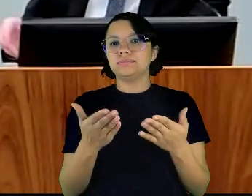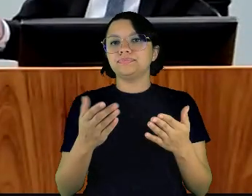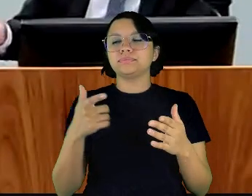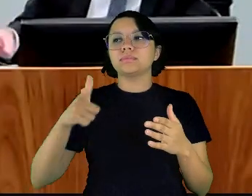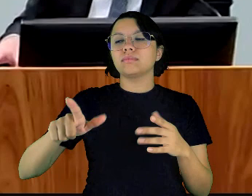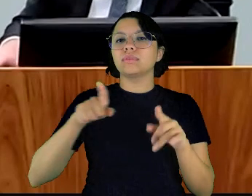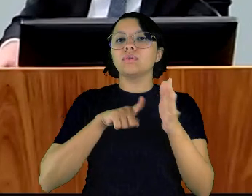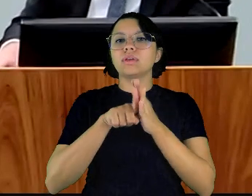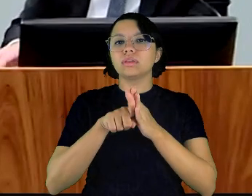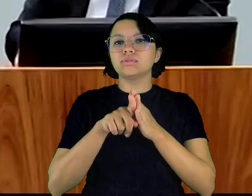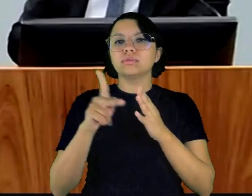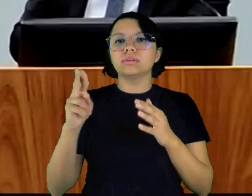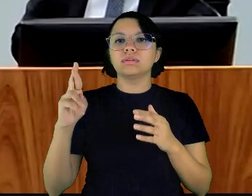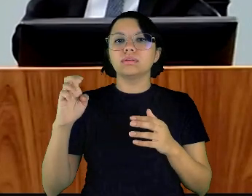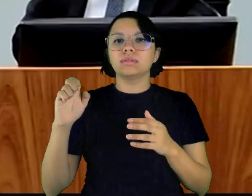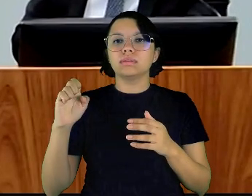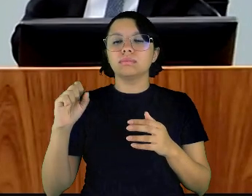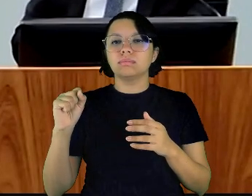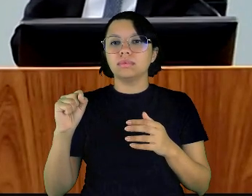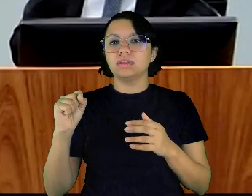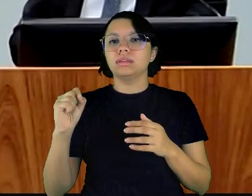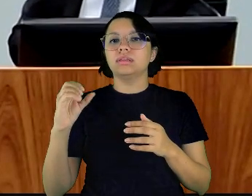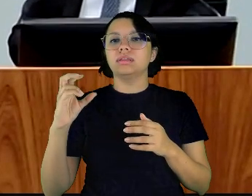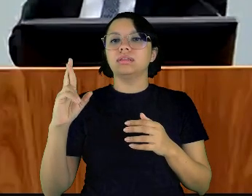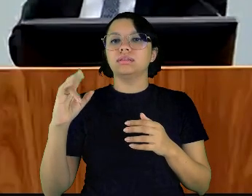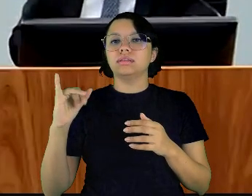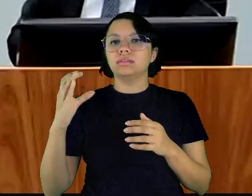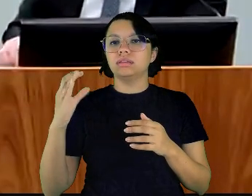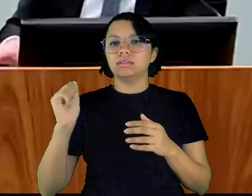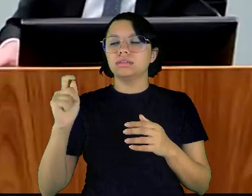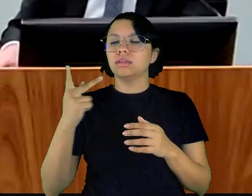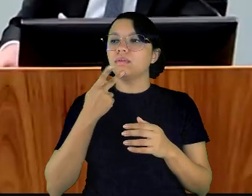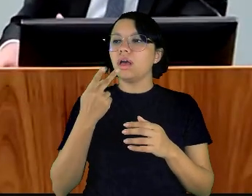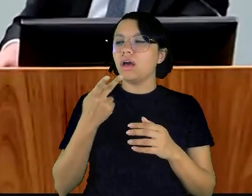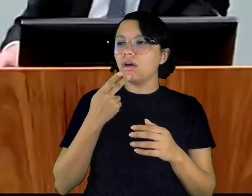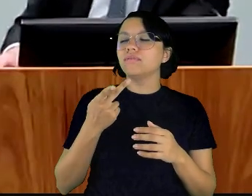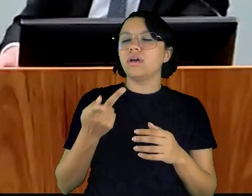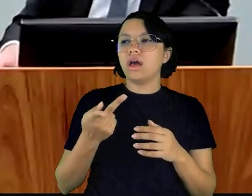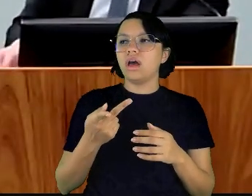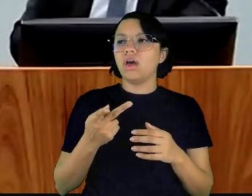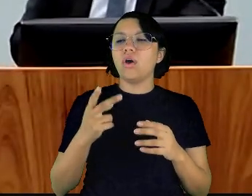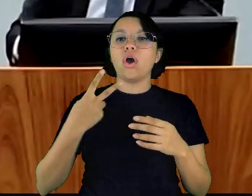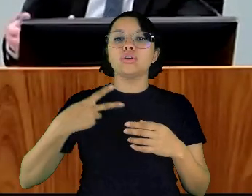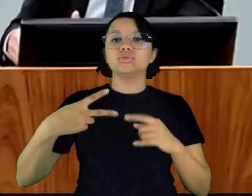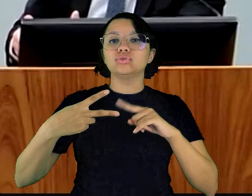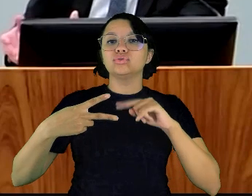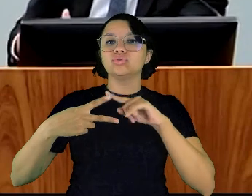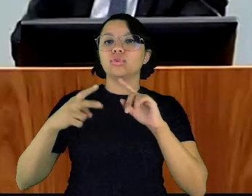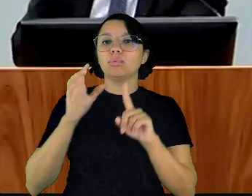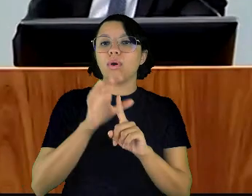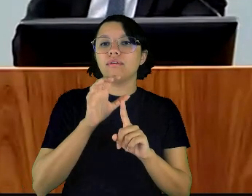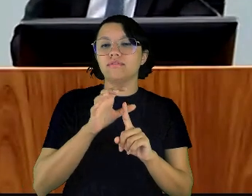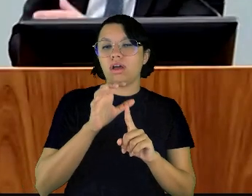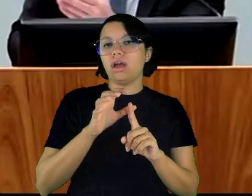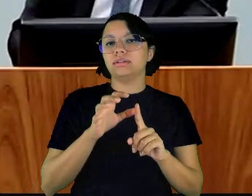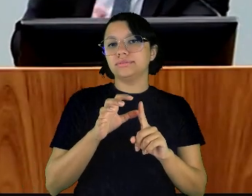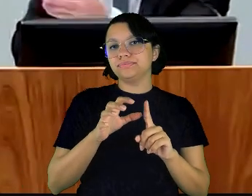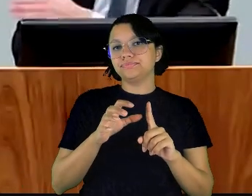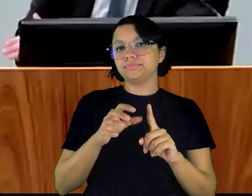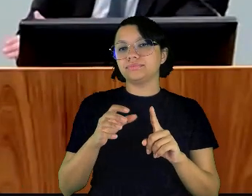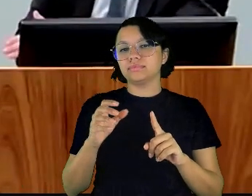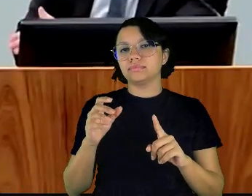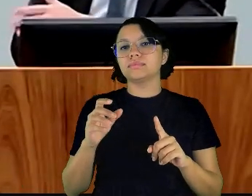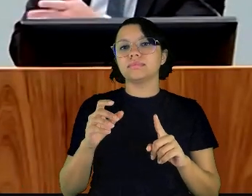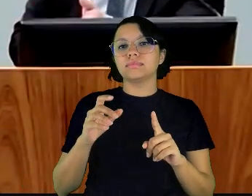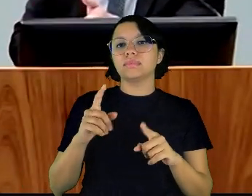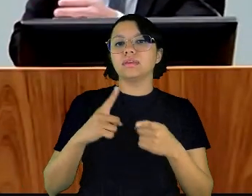questão da prescrição, que a doutora Leila levantou, né, que é o tal da o efeito duplo, né, de prescrição e